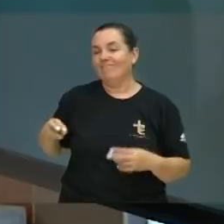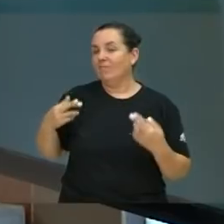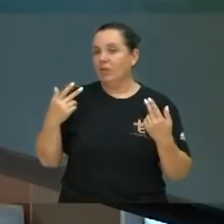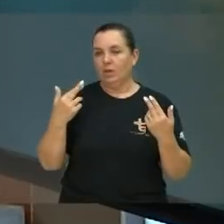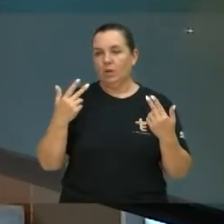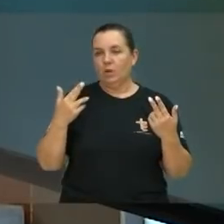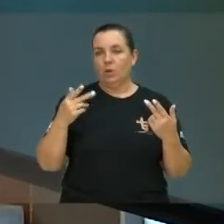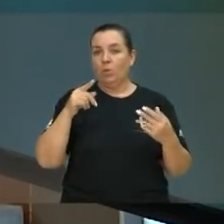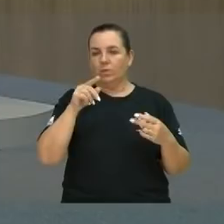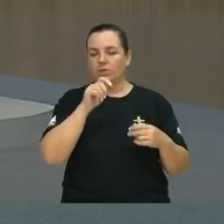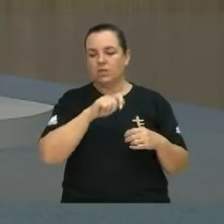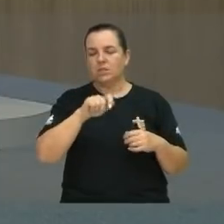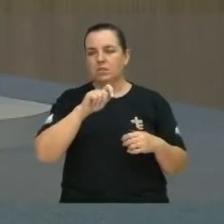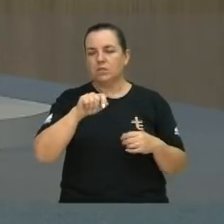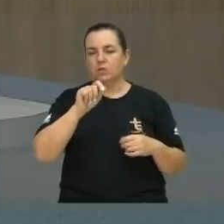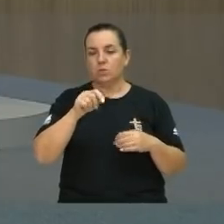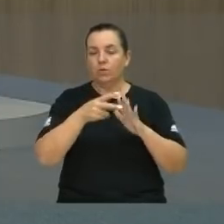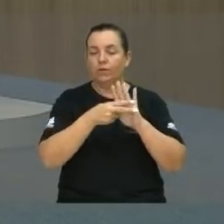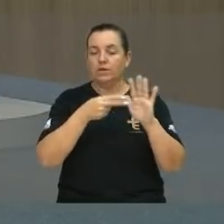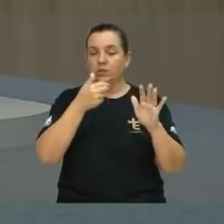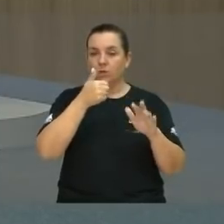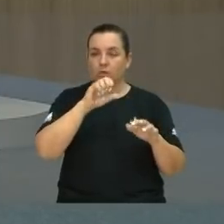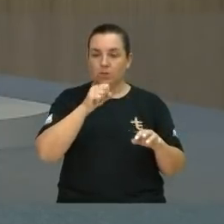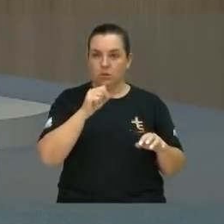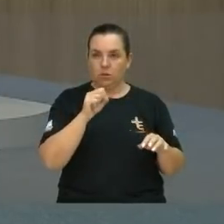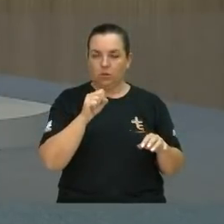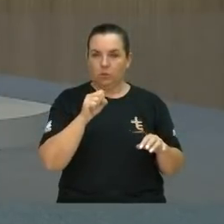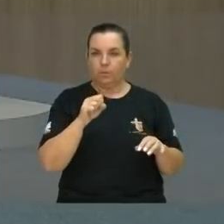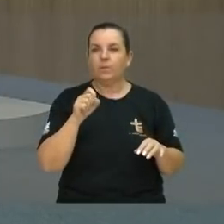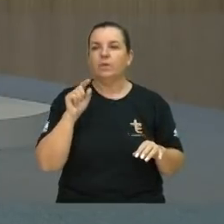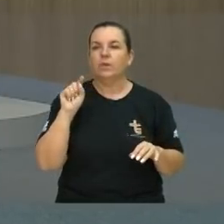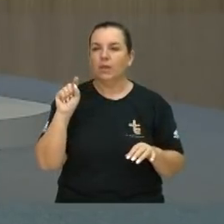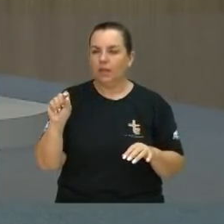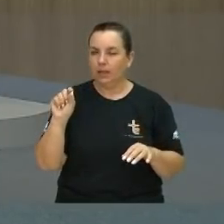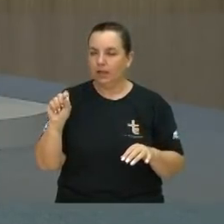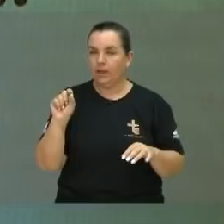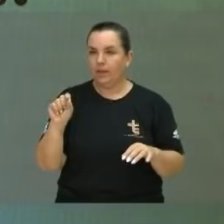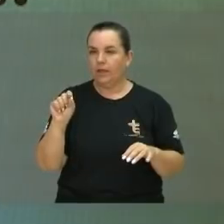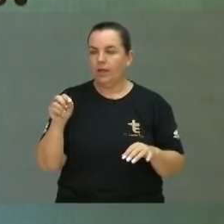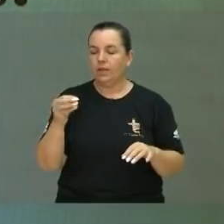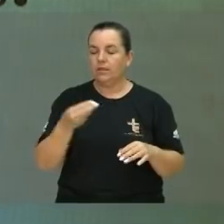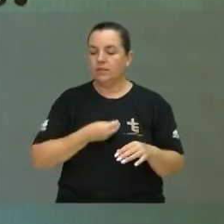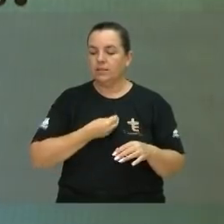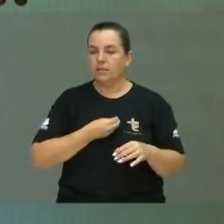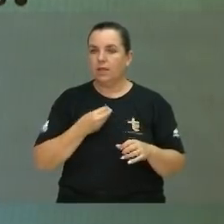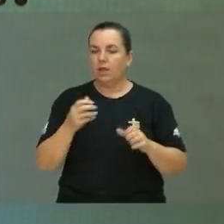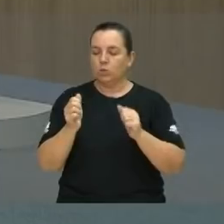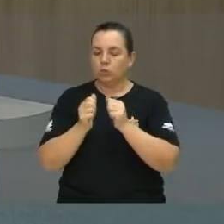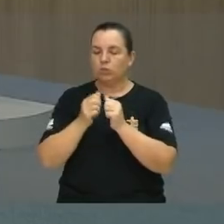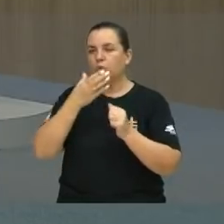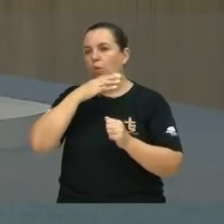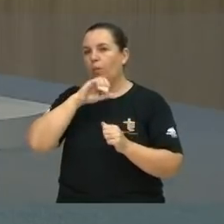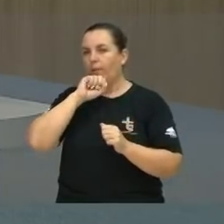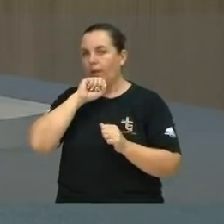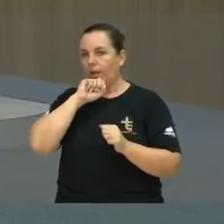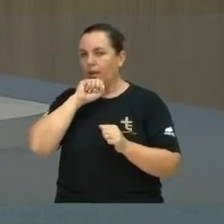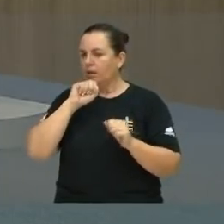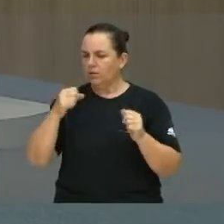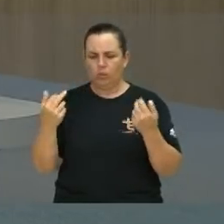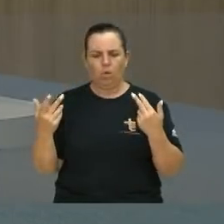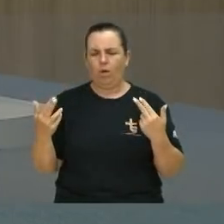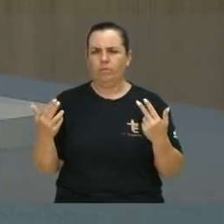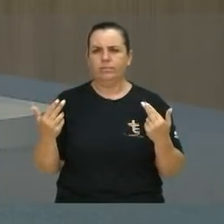mesma expressão que está escrito aí no versículo 18 aquele que está no seio do pai usa a mesma